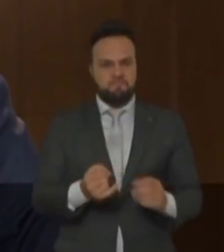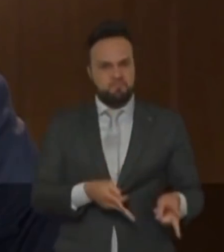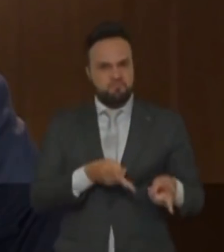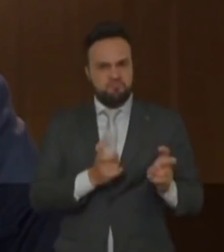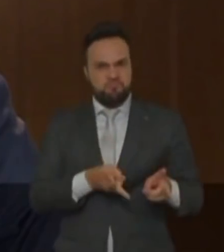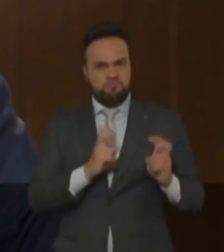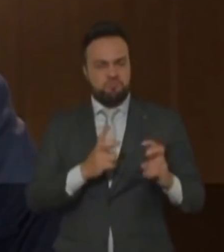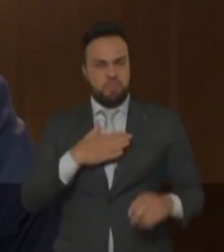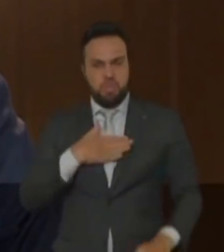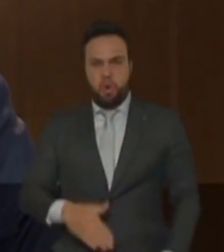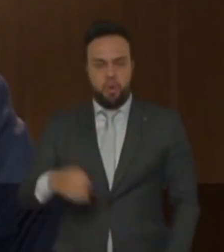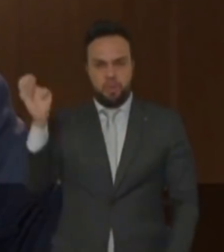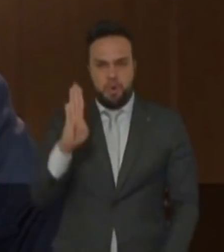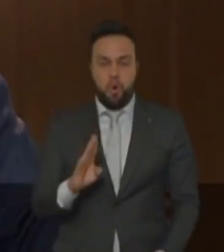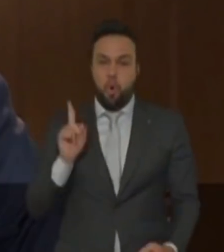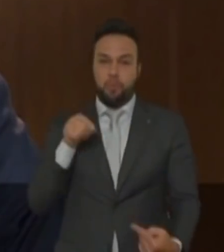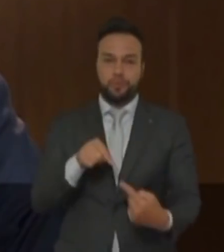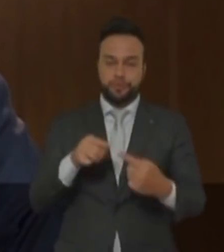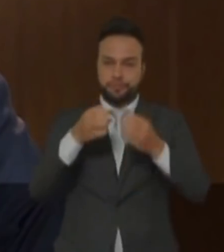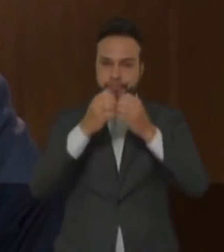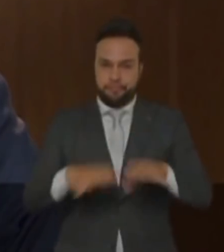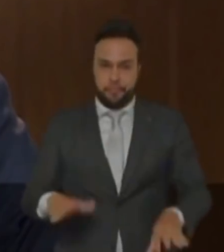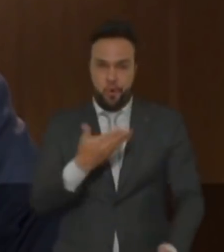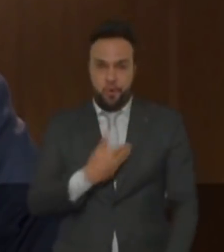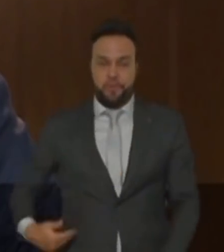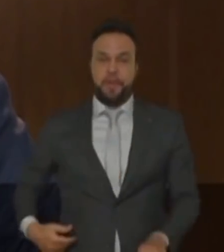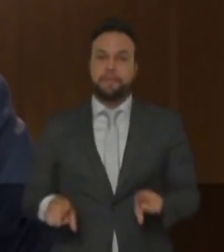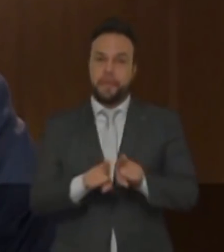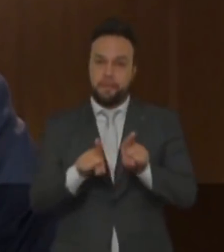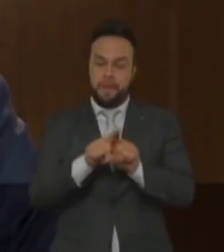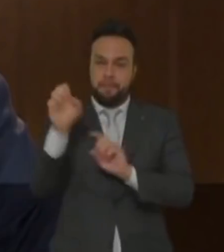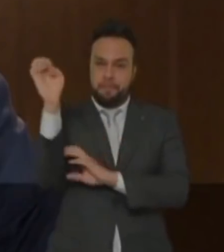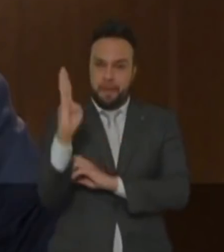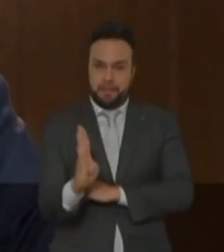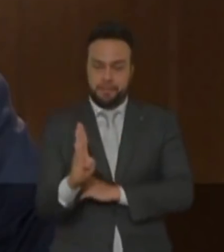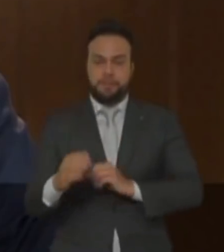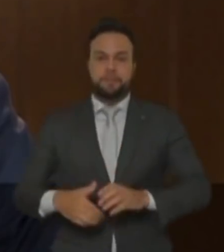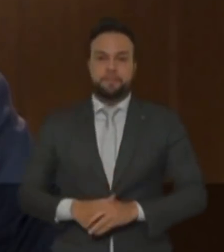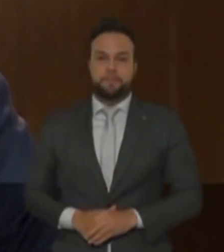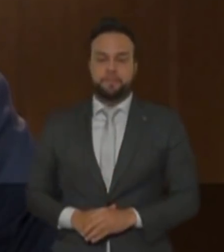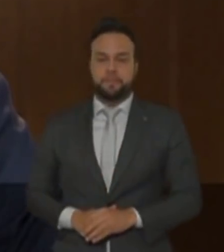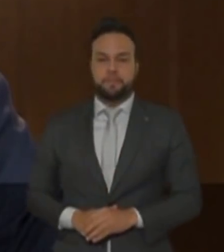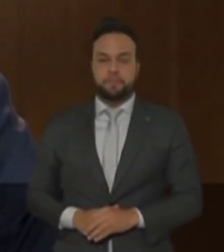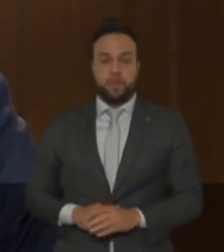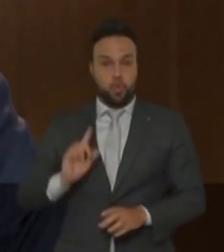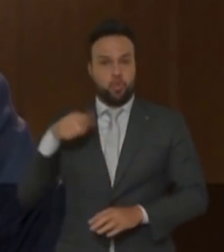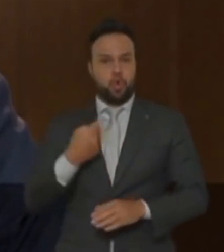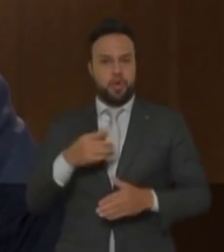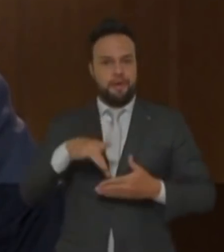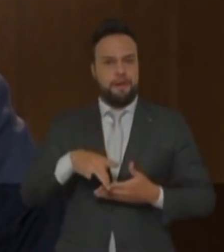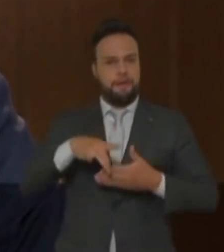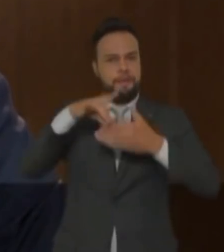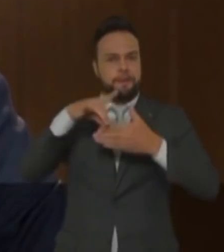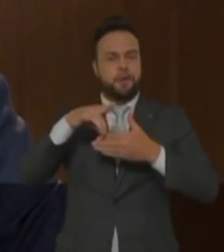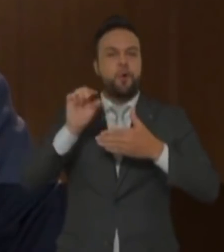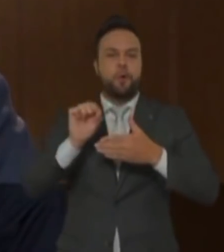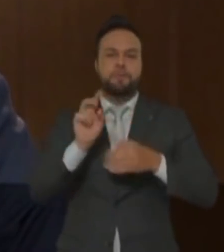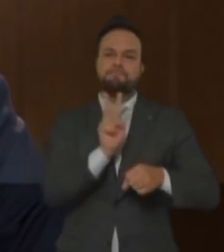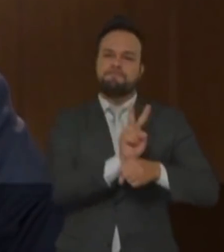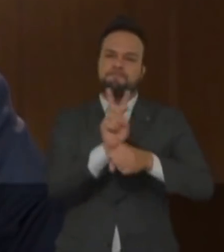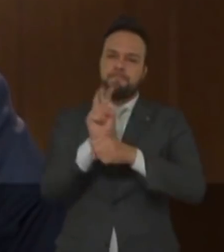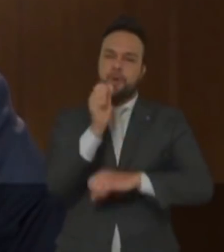brasileiras aproveitadoras em patrióticas com o objetivo de prejudicar o governo eo próprio Brasil